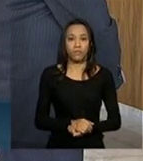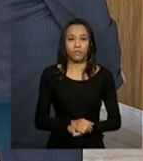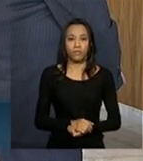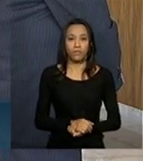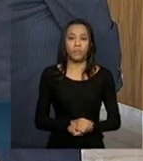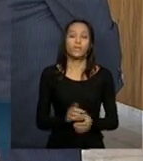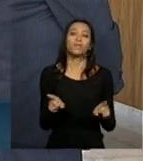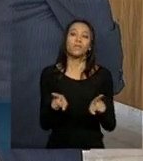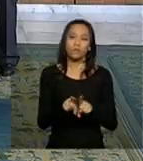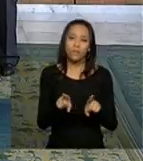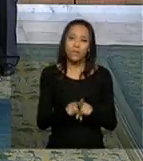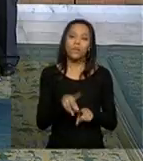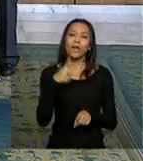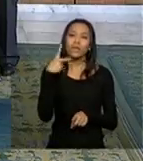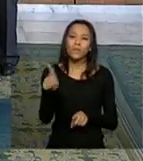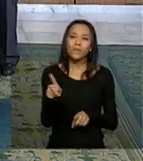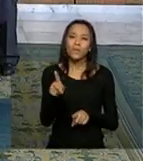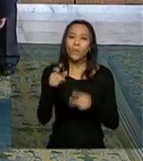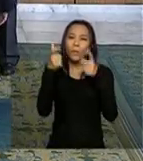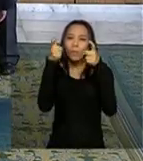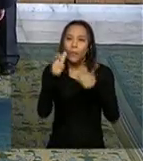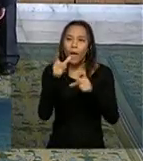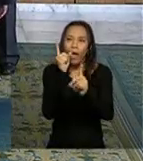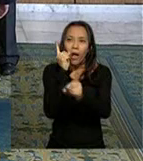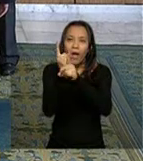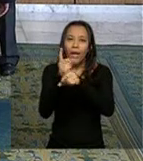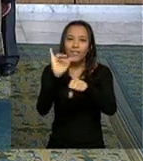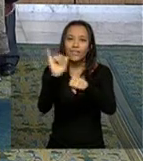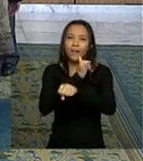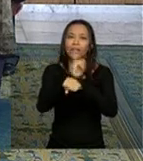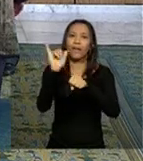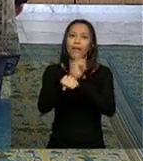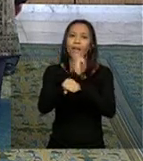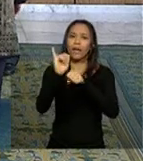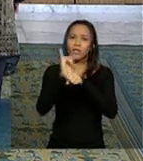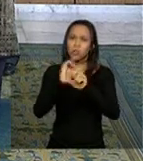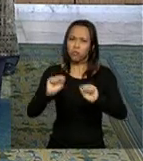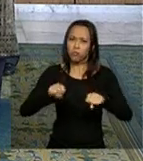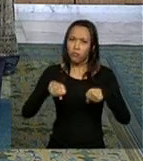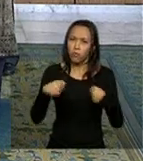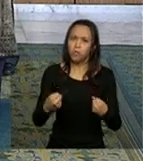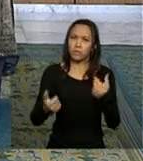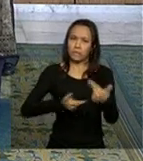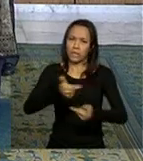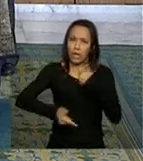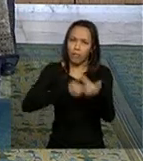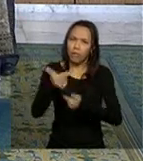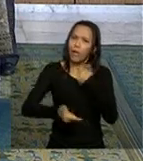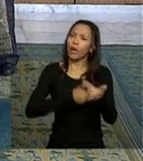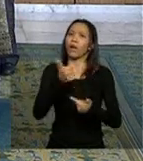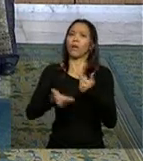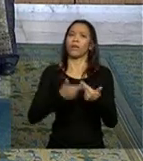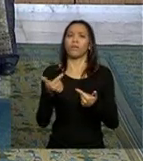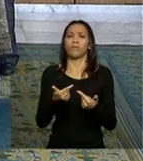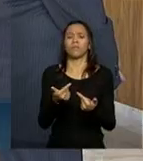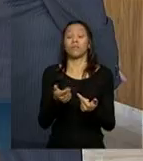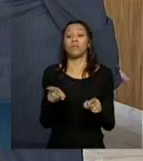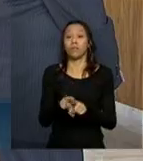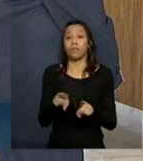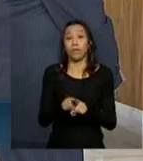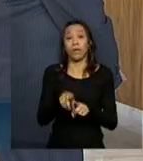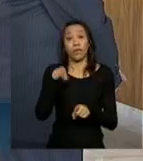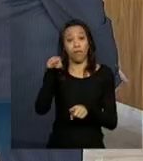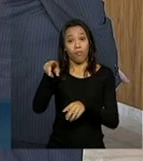E devido também à sua localização estratégica, infraestrutura desenvolvida, força de trabalho produtiva e diversos outros fatores, a